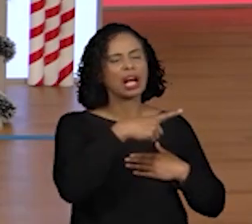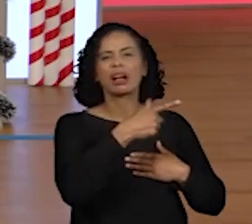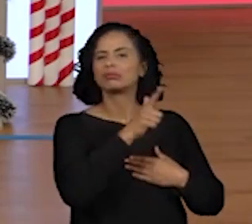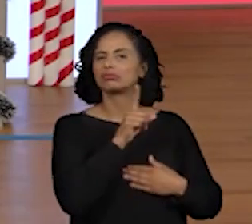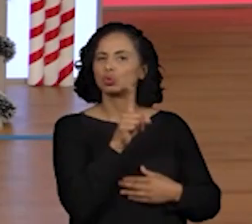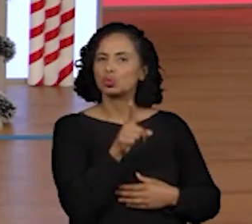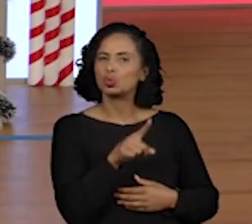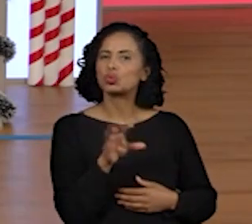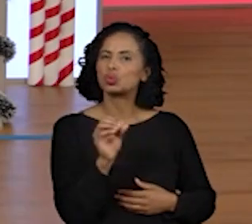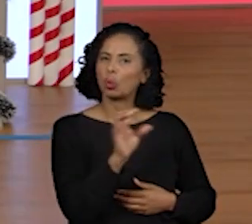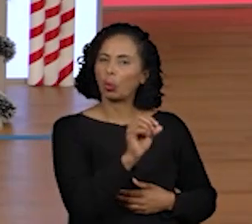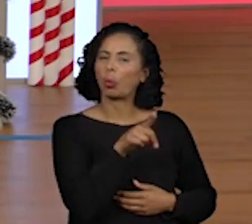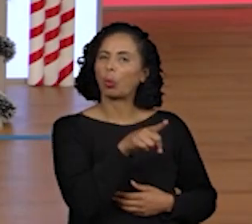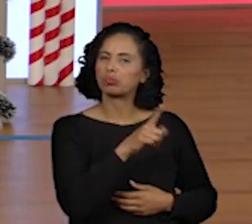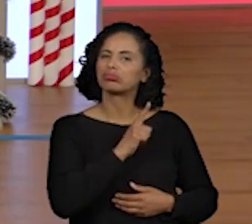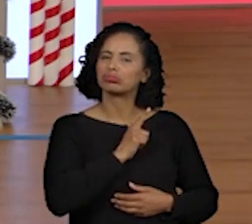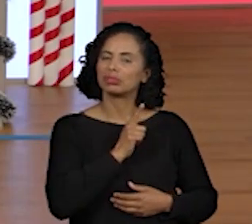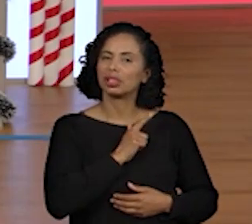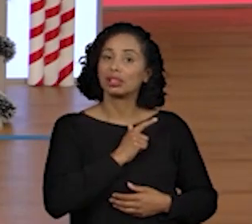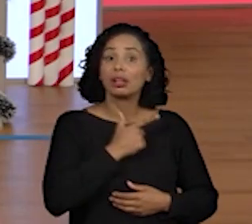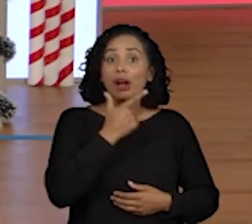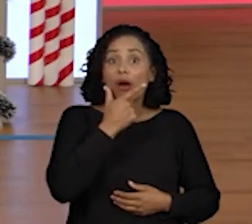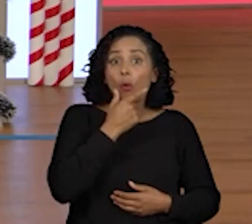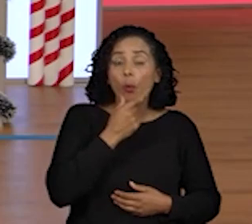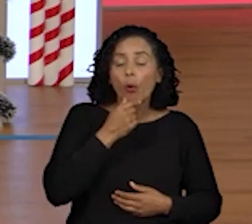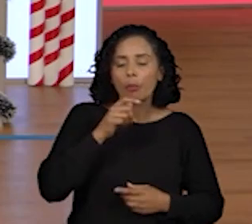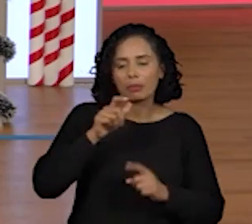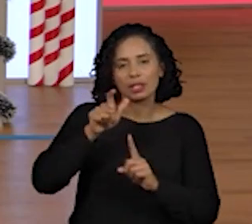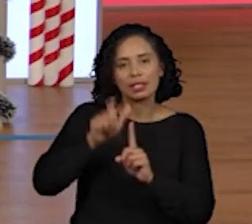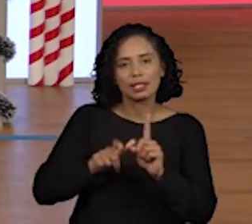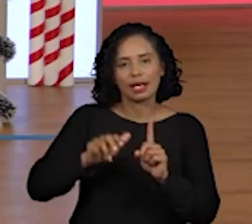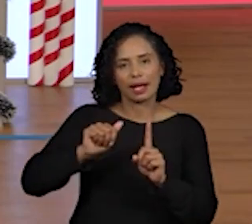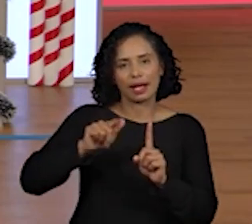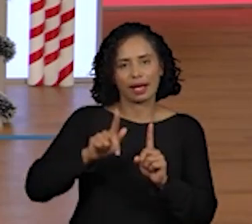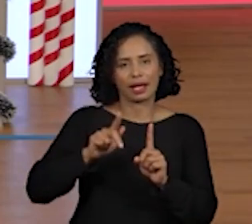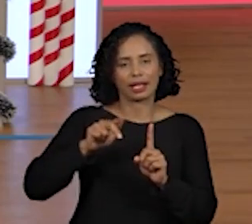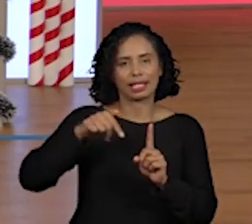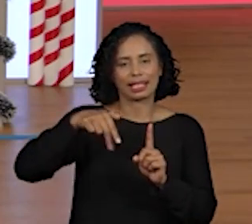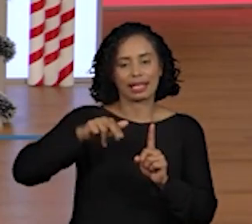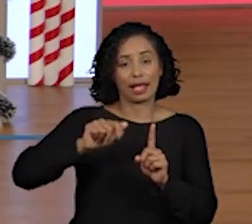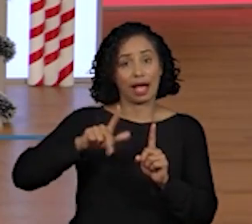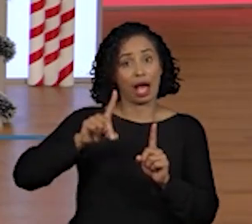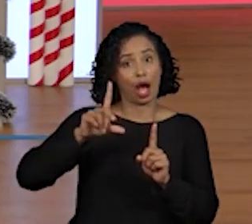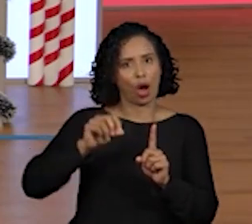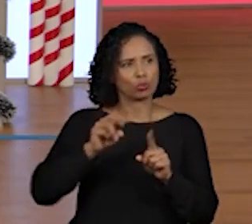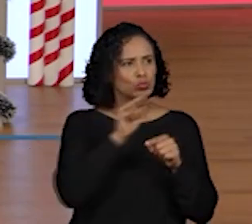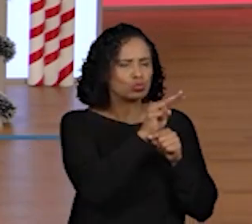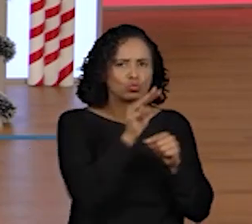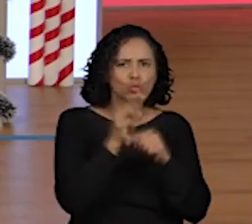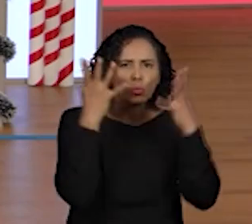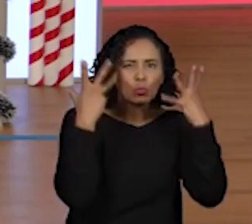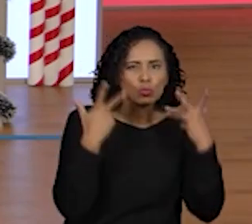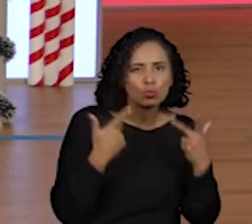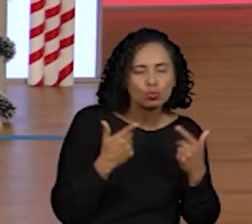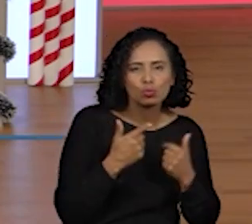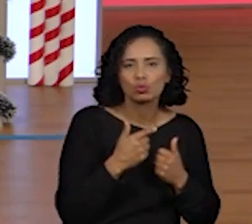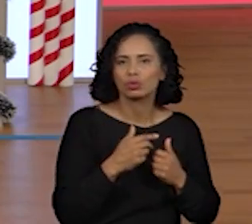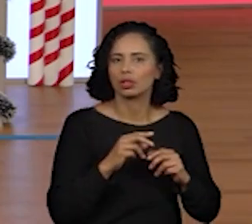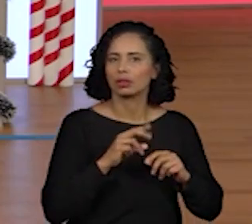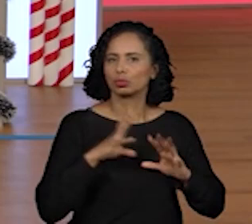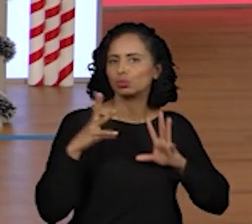Aguinaldo era o zelador, aquele que cuidava do zoológico e dos animais, com